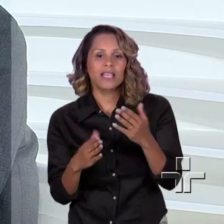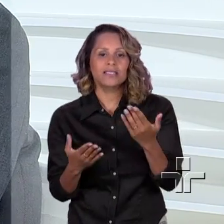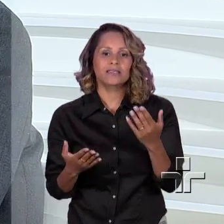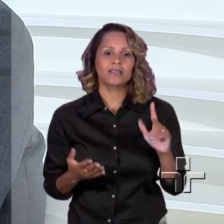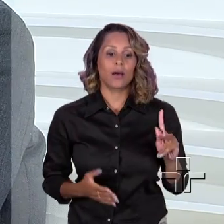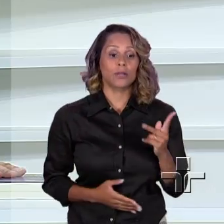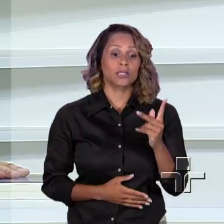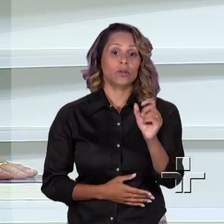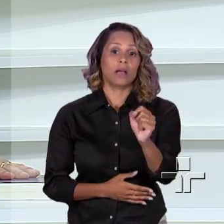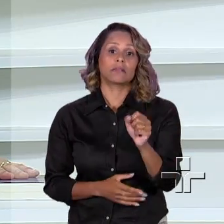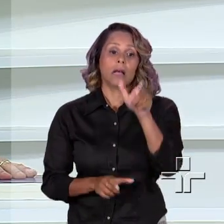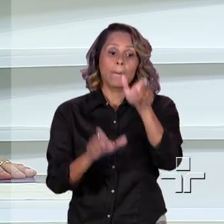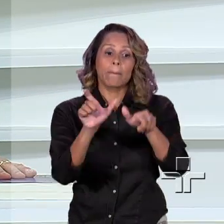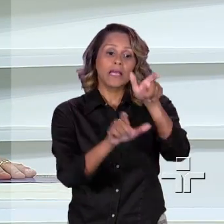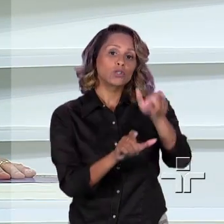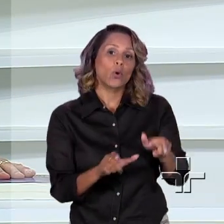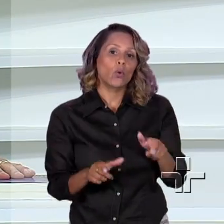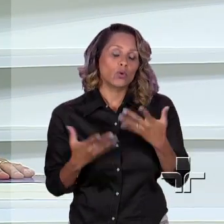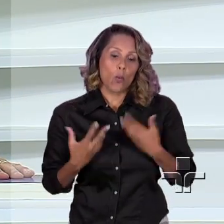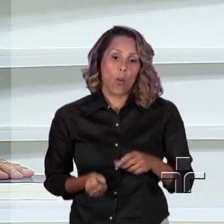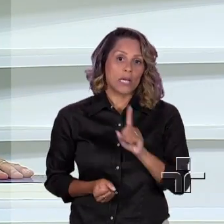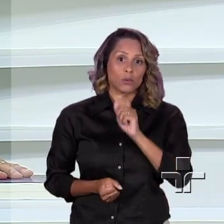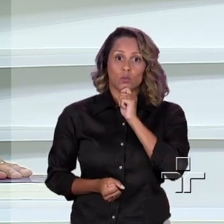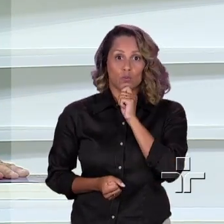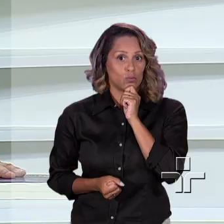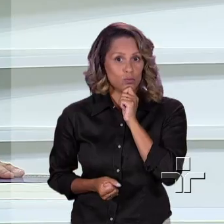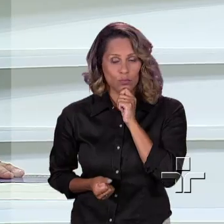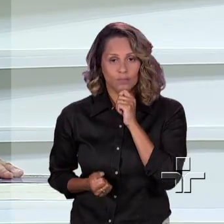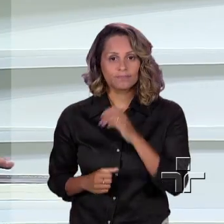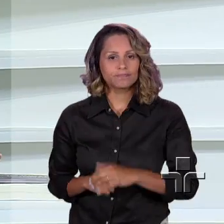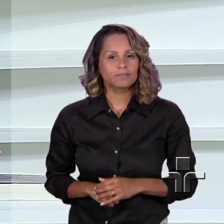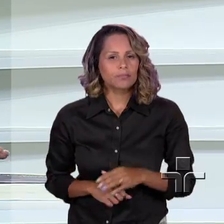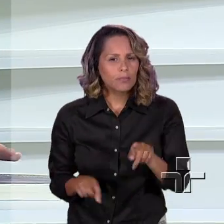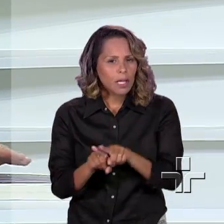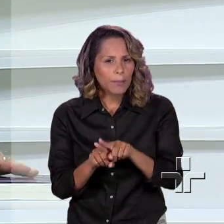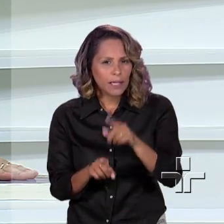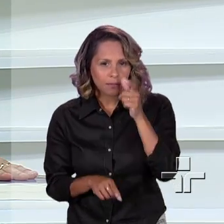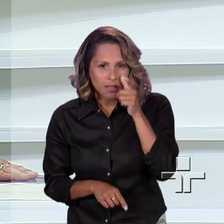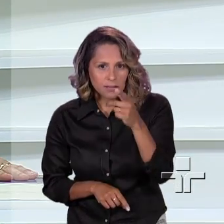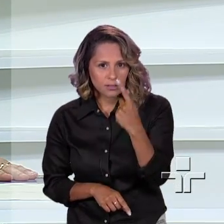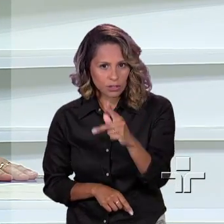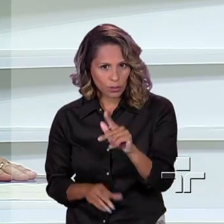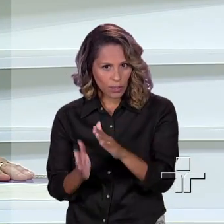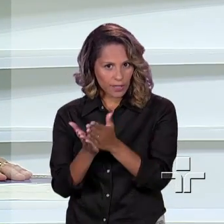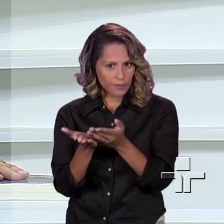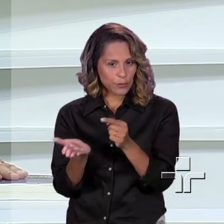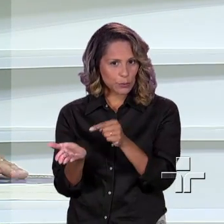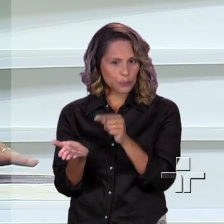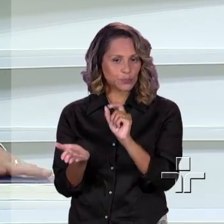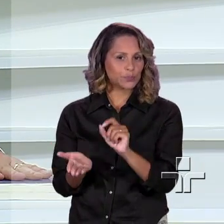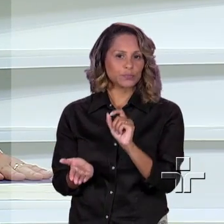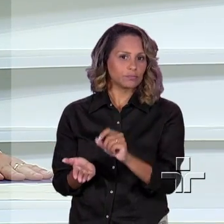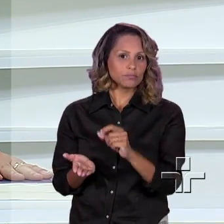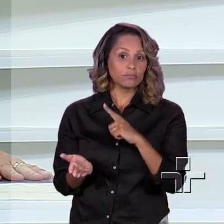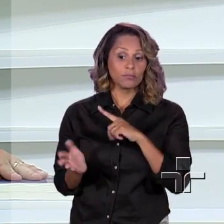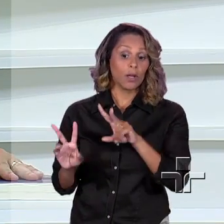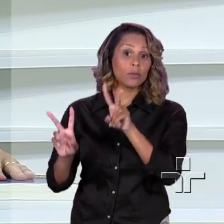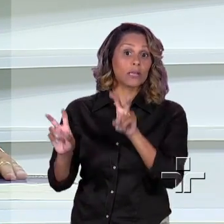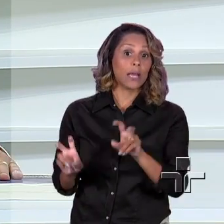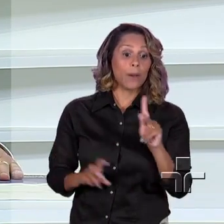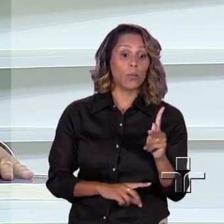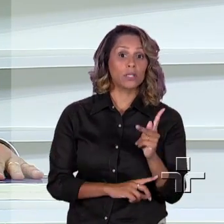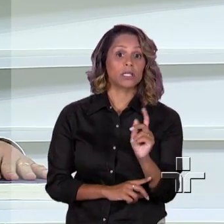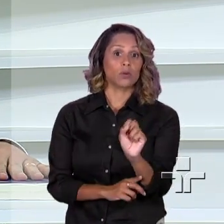homossexualidade. Uma coisa interessante no seu livro é que você trata a questão da homossexualidade